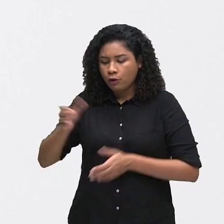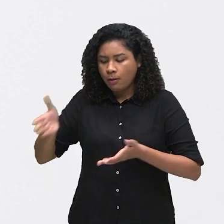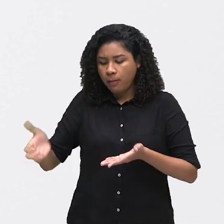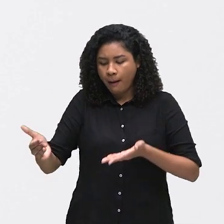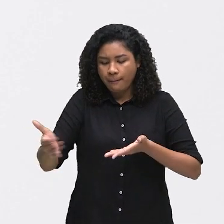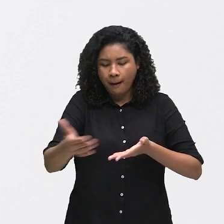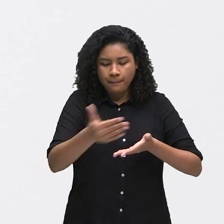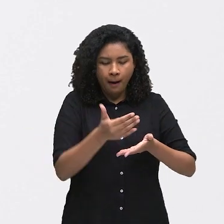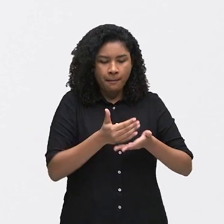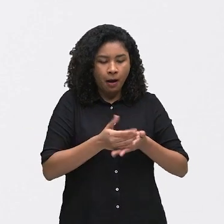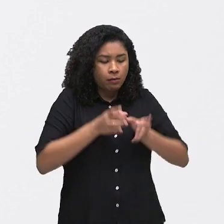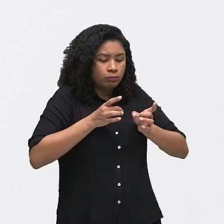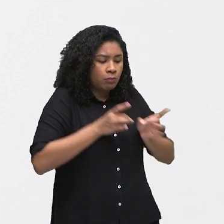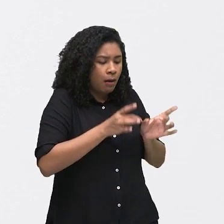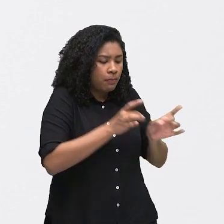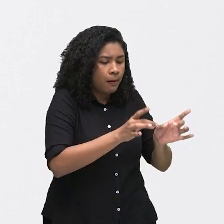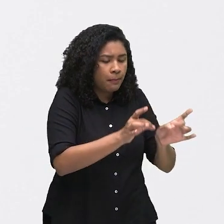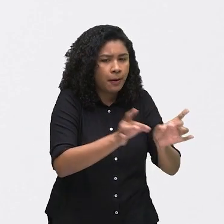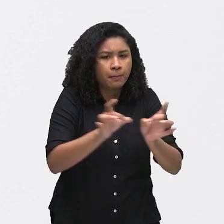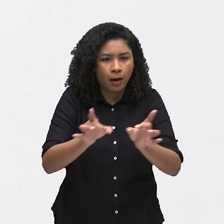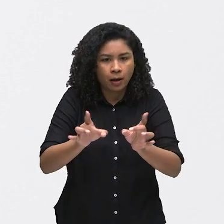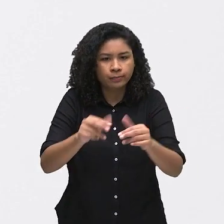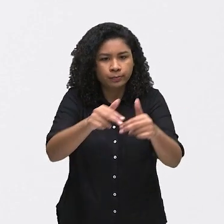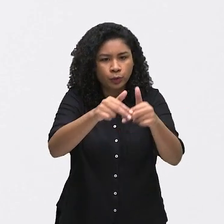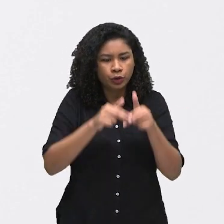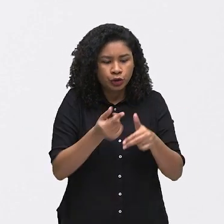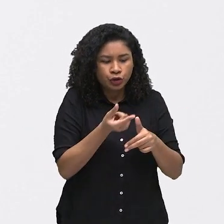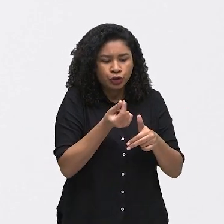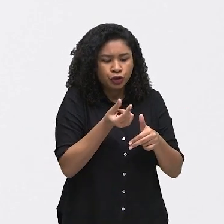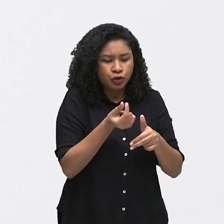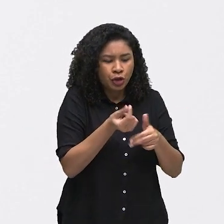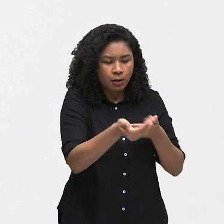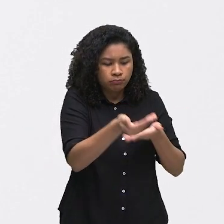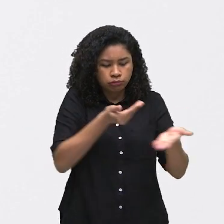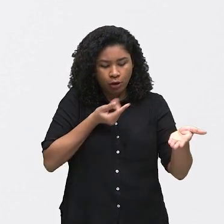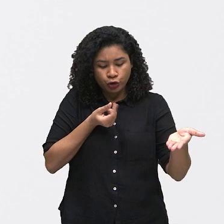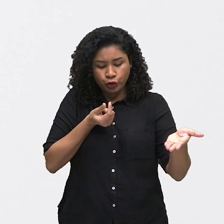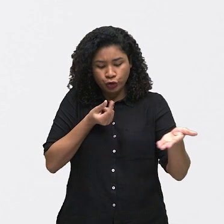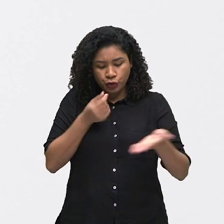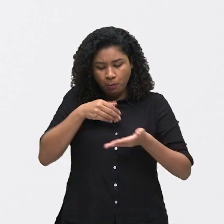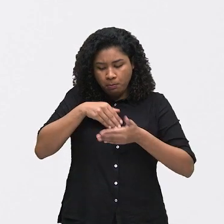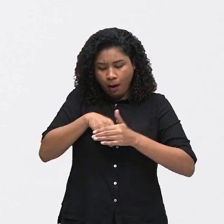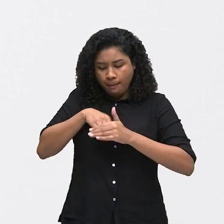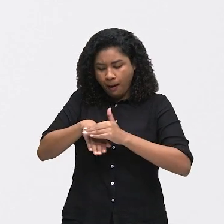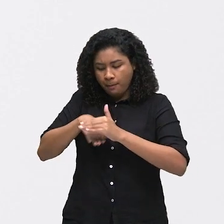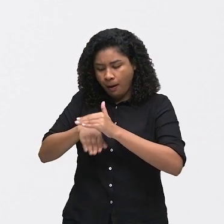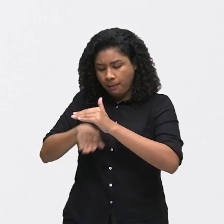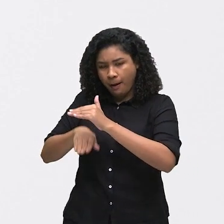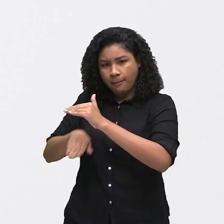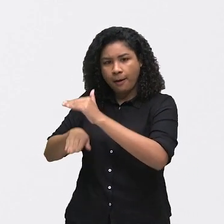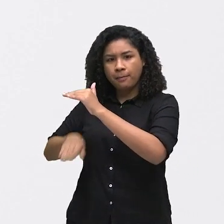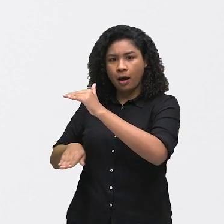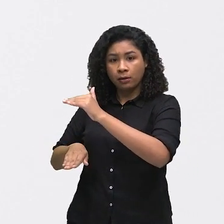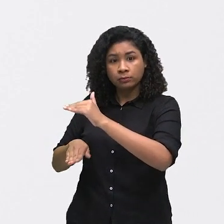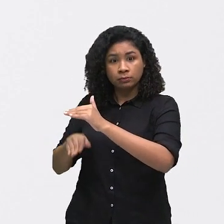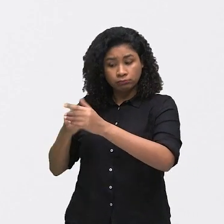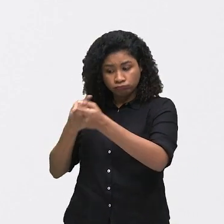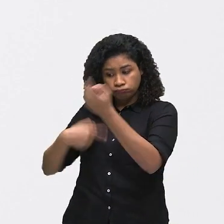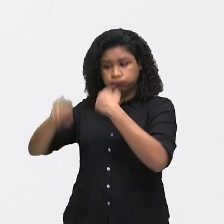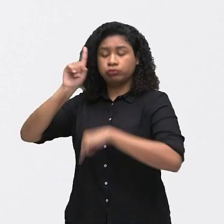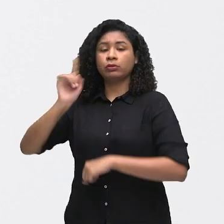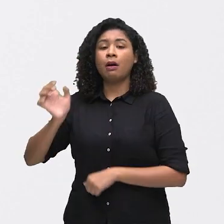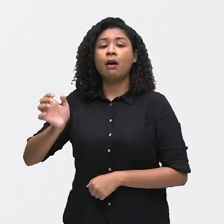grande fortuna. Quanto mais rico ficava, forma simples do verbo no tempo